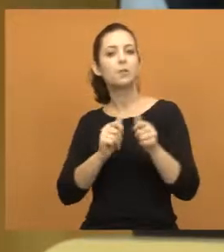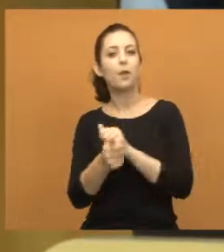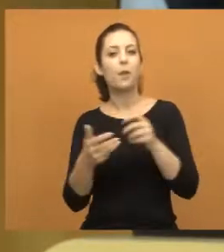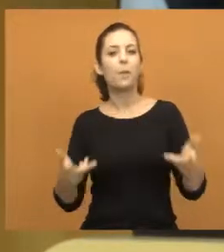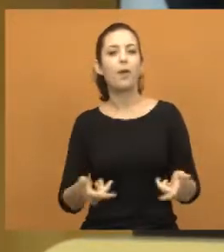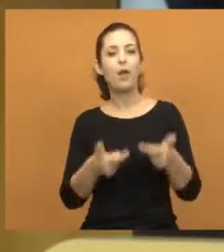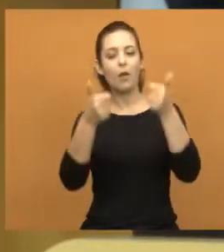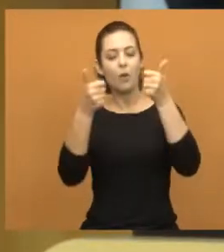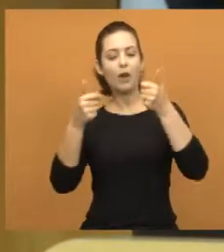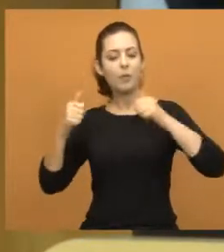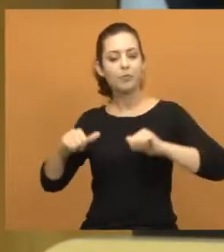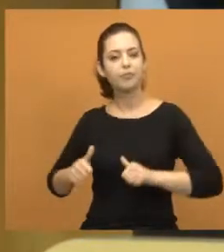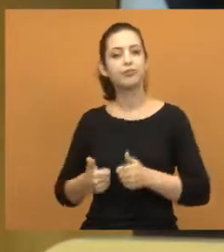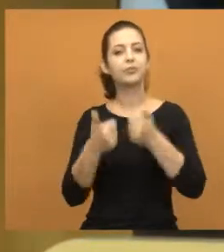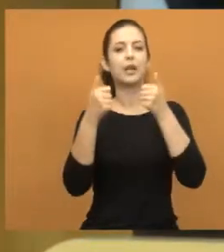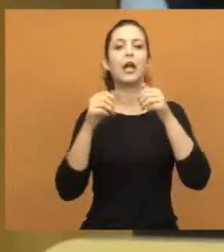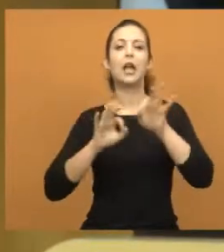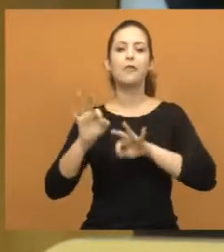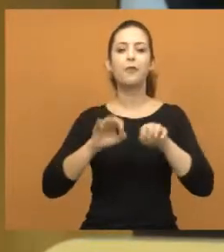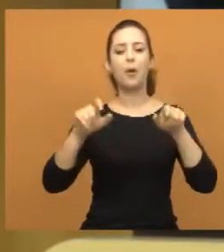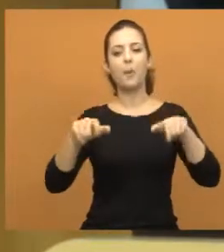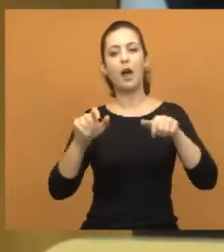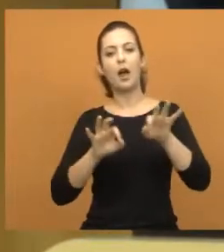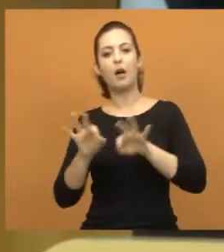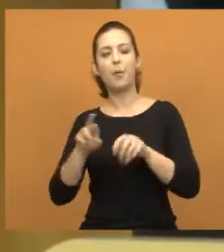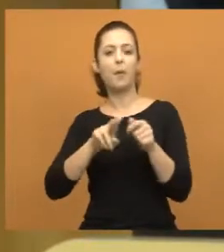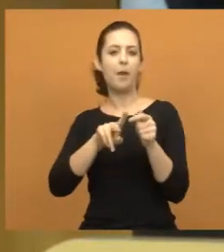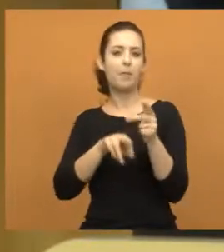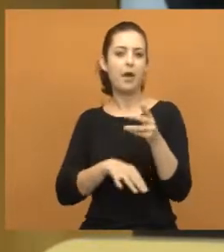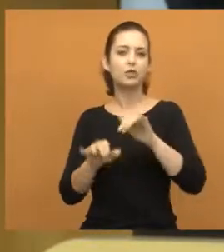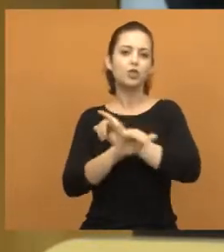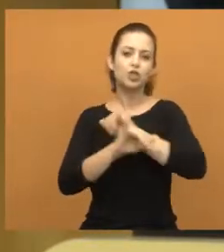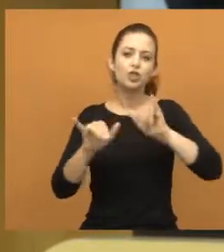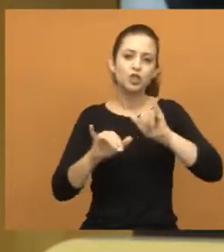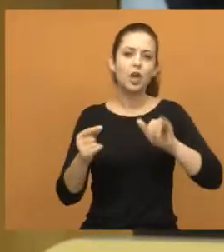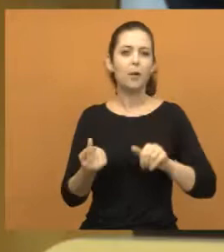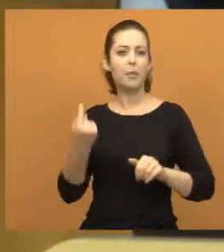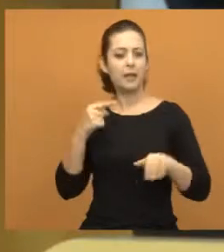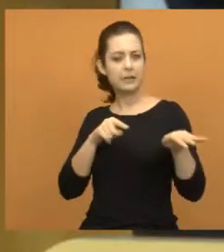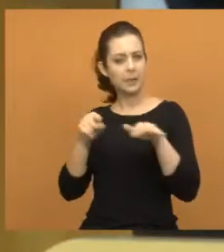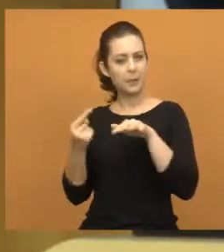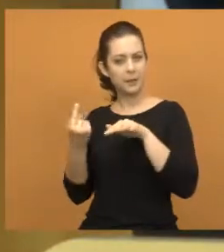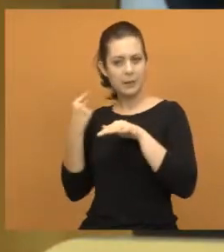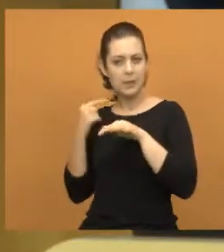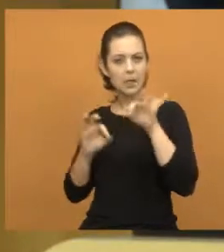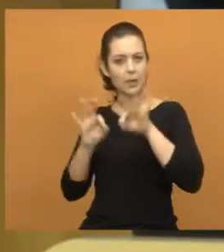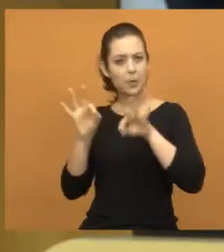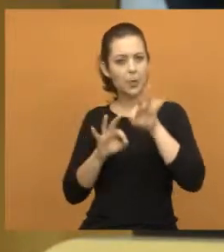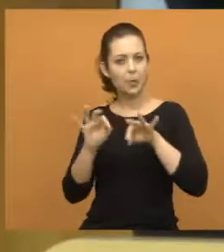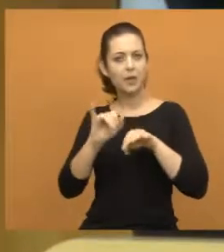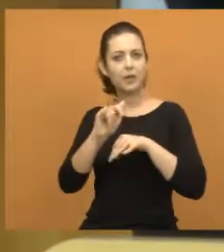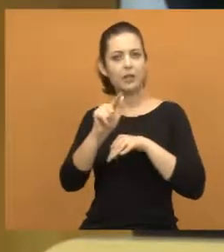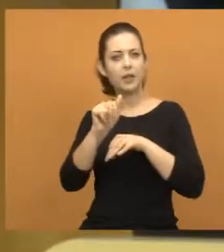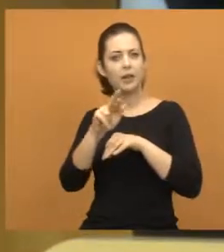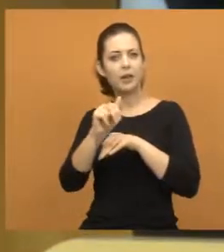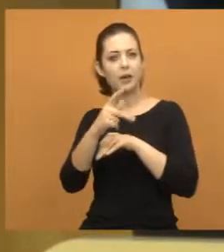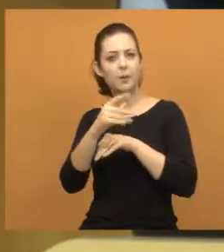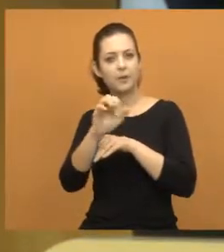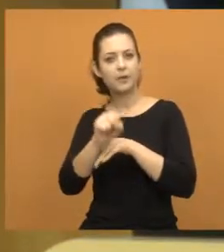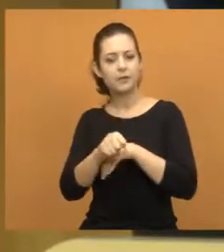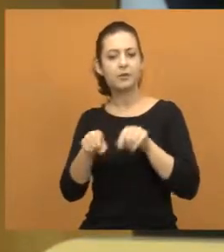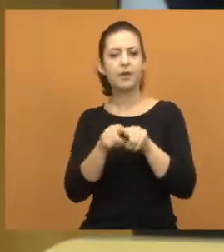nossa cidade, com reformas de vários campos. Já foi anunciado, né, a semana passada, a reforma do campo do Igarapés,